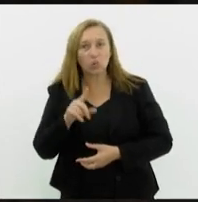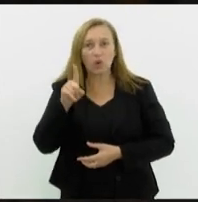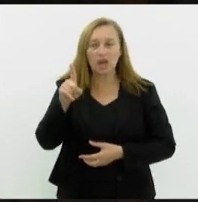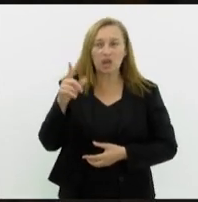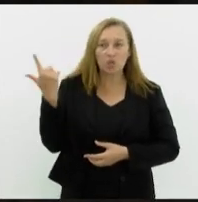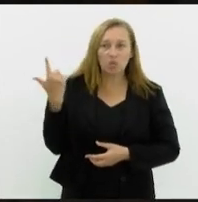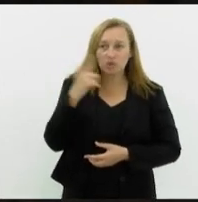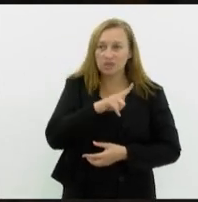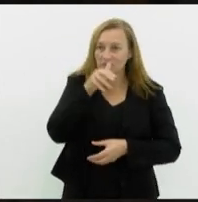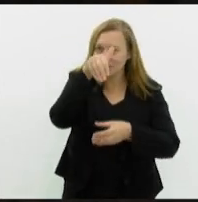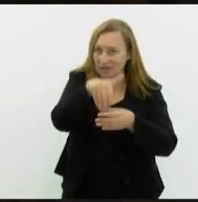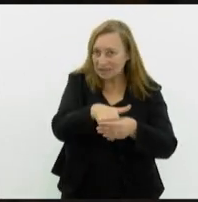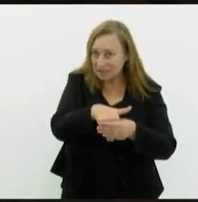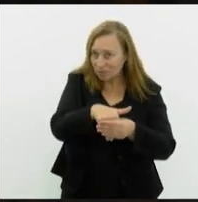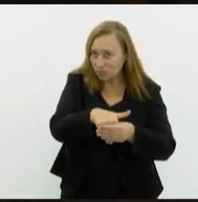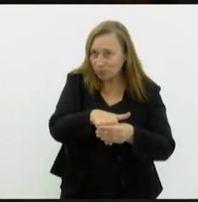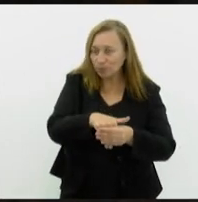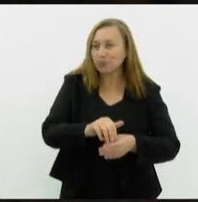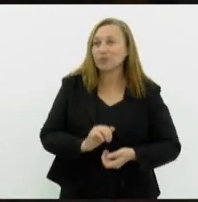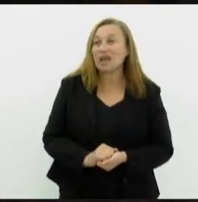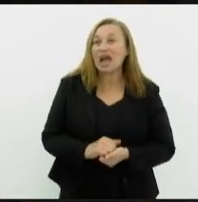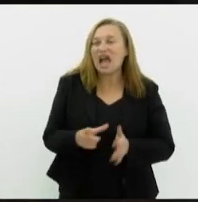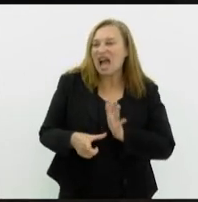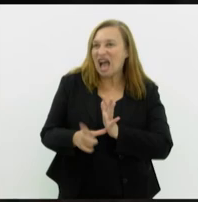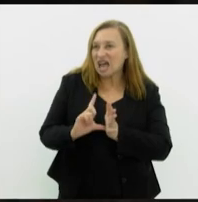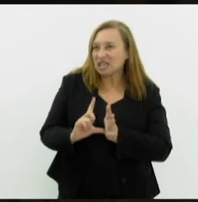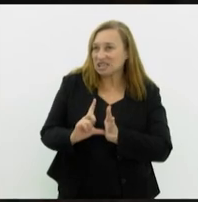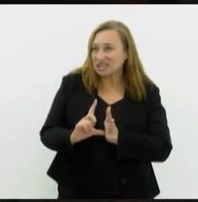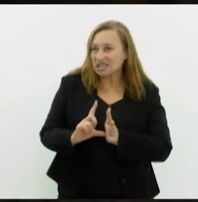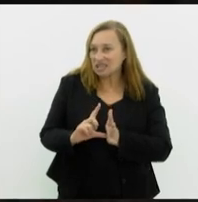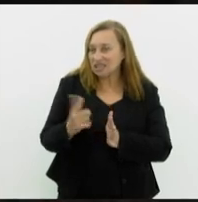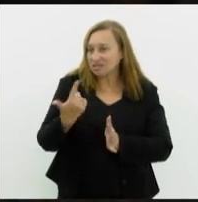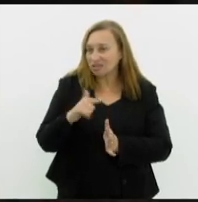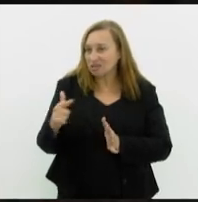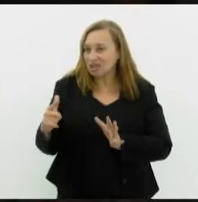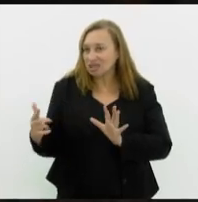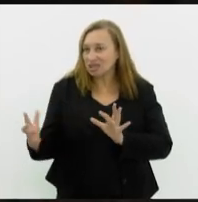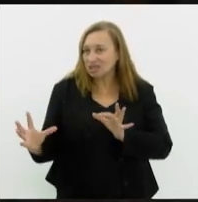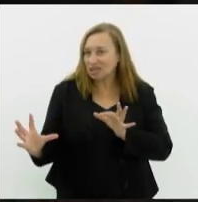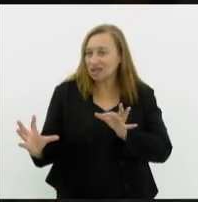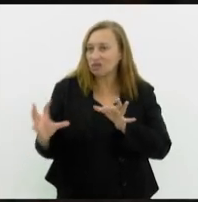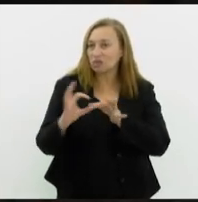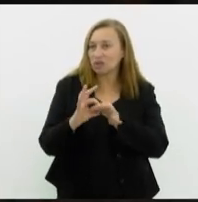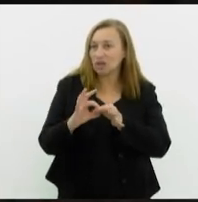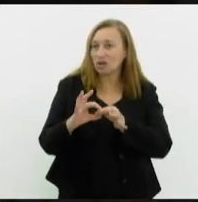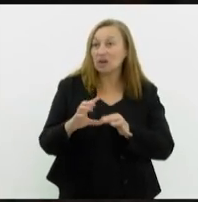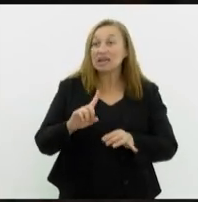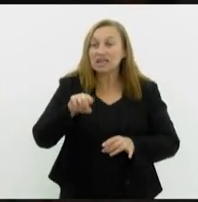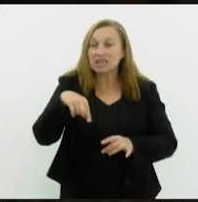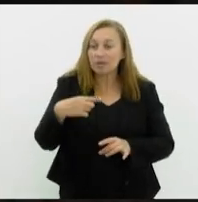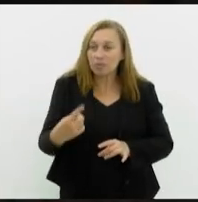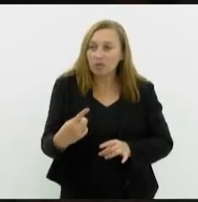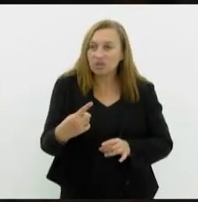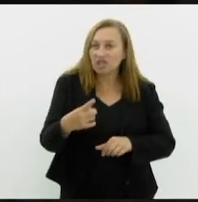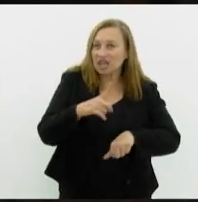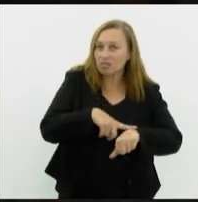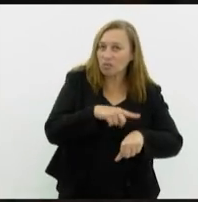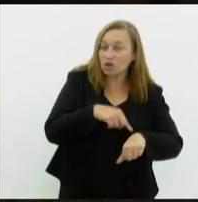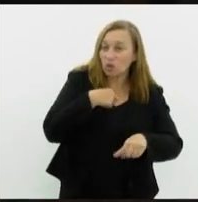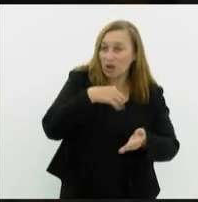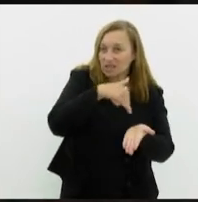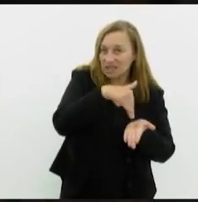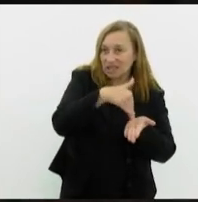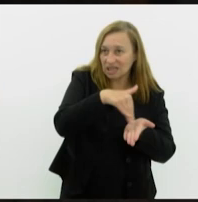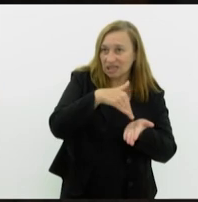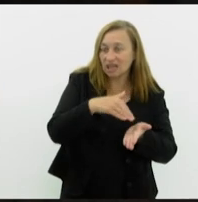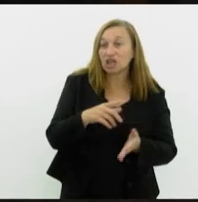eleição, a gente antes não tinha tanta ligação. E depois que ele ganhou a eleição, naquele momento eu era secretário. E o Nildo